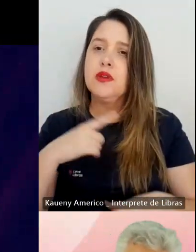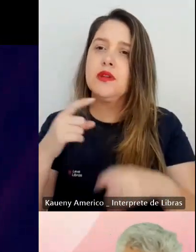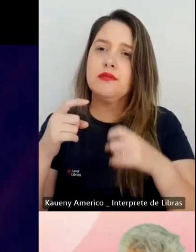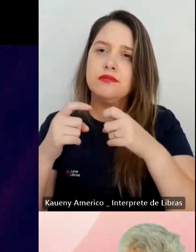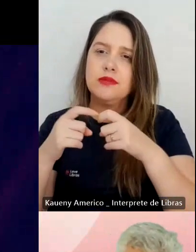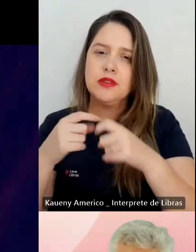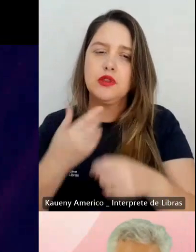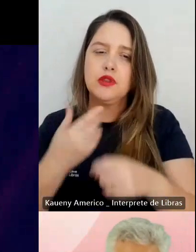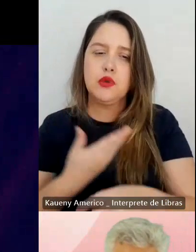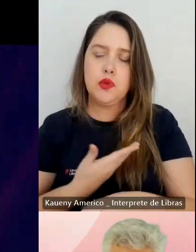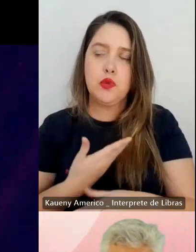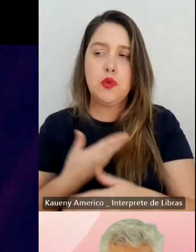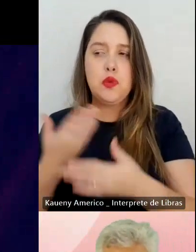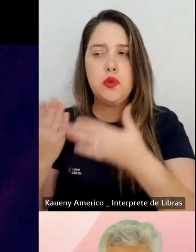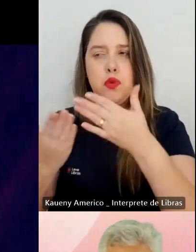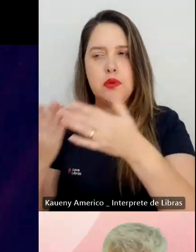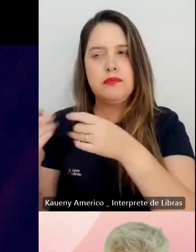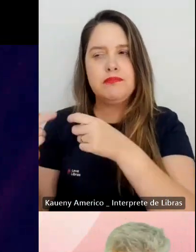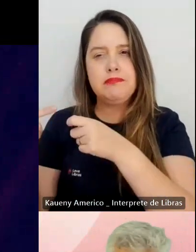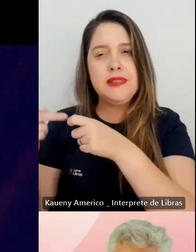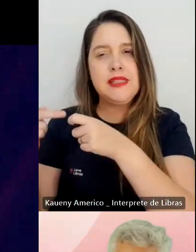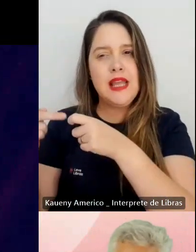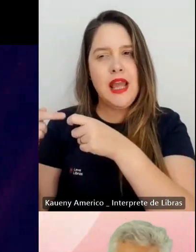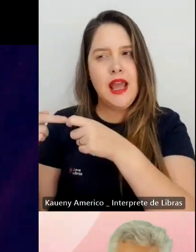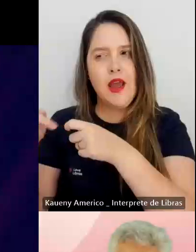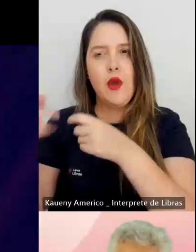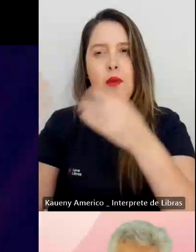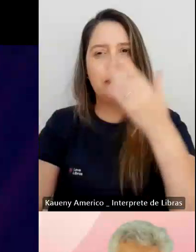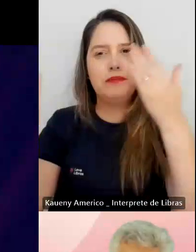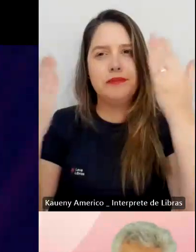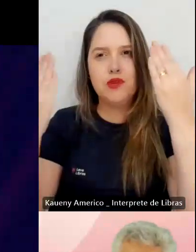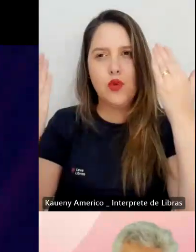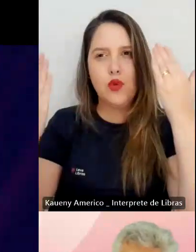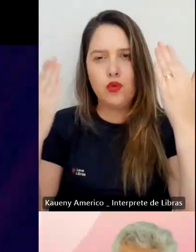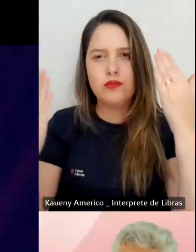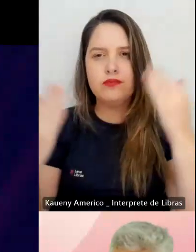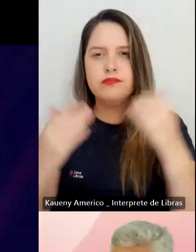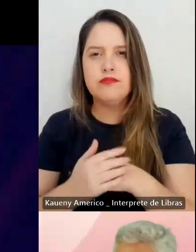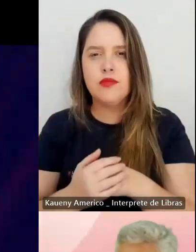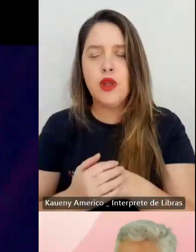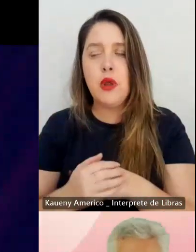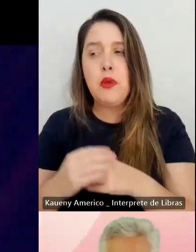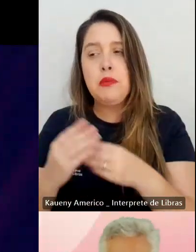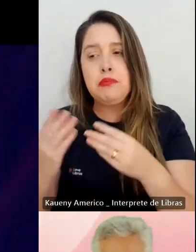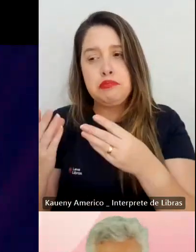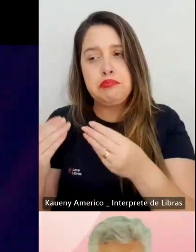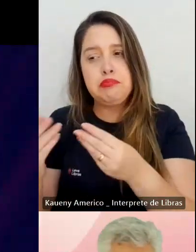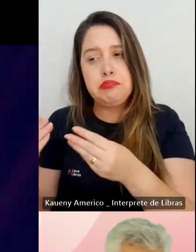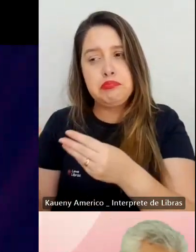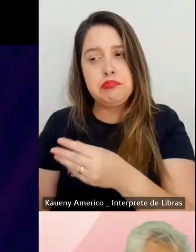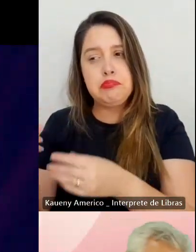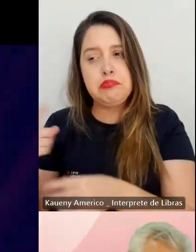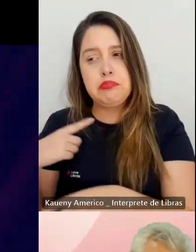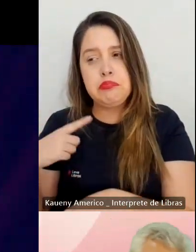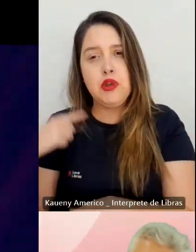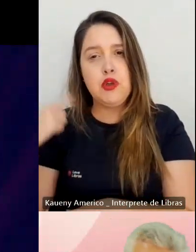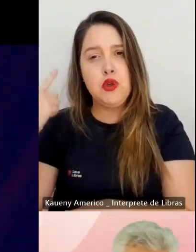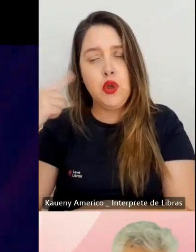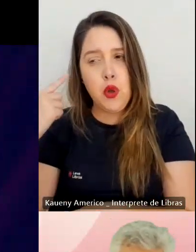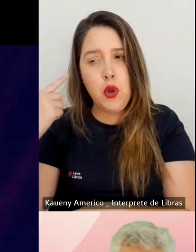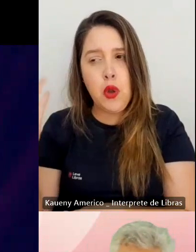o psiquiatra e o psicólogo, que por muitas vezes a paciente fala, doutor, mas está achando que eu tô louca, está achando que eu estou